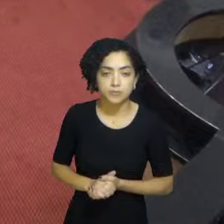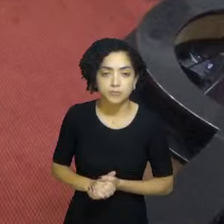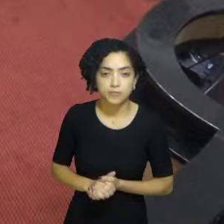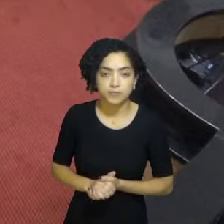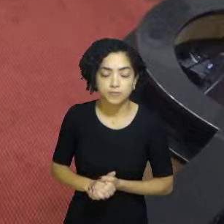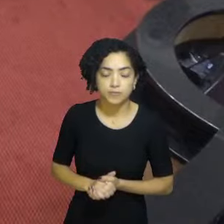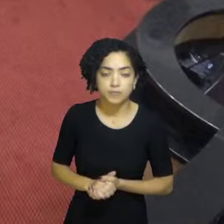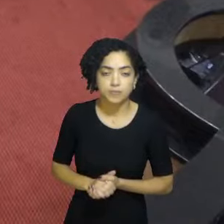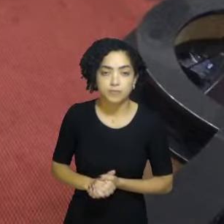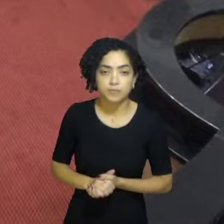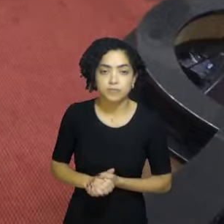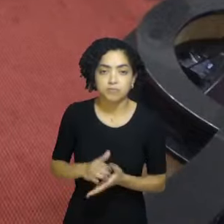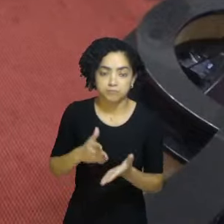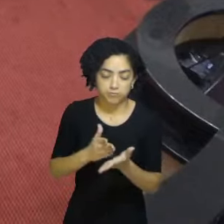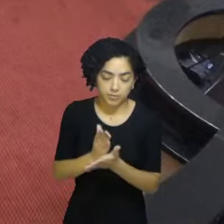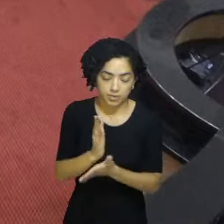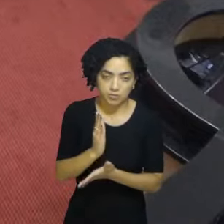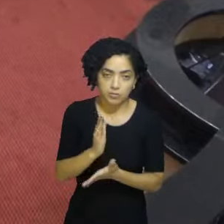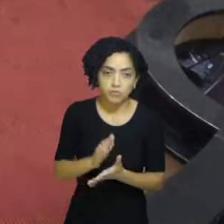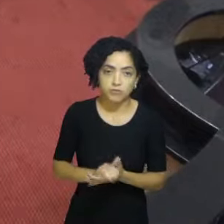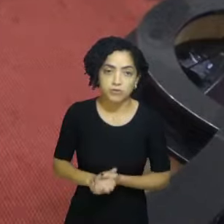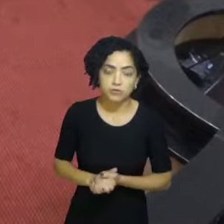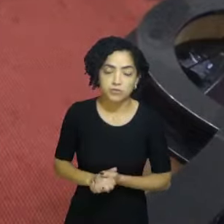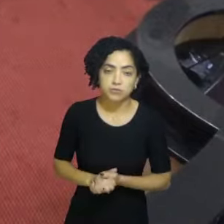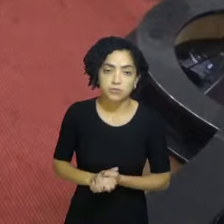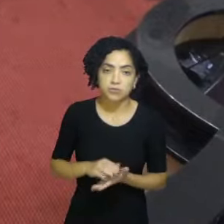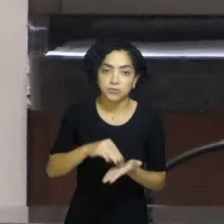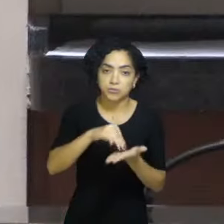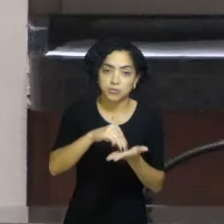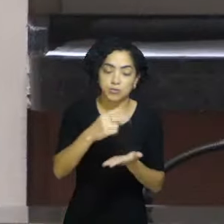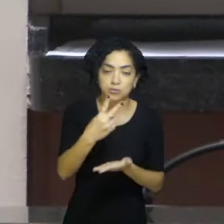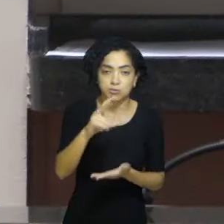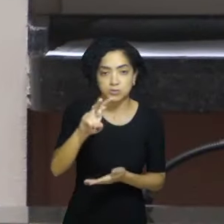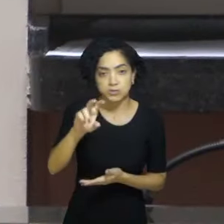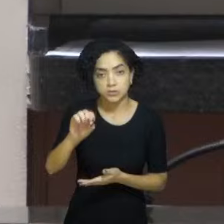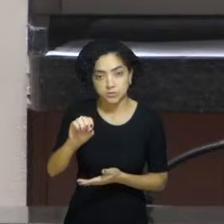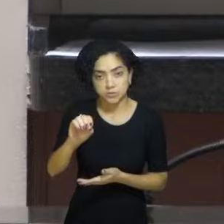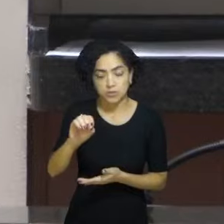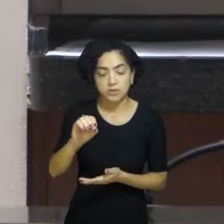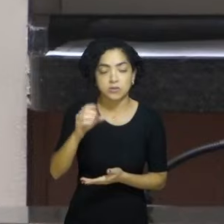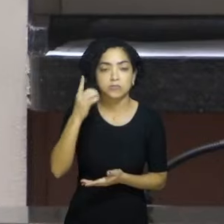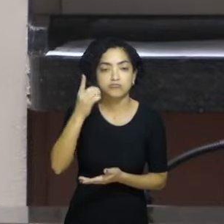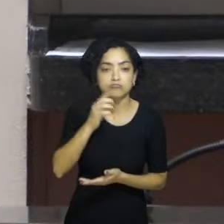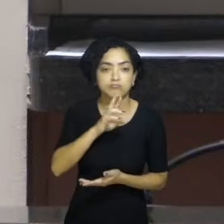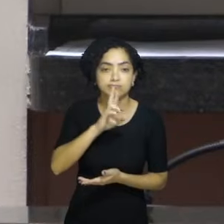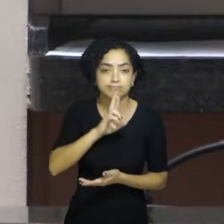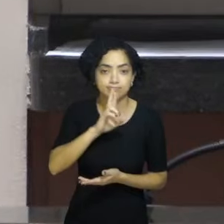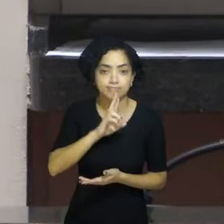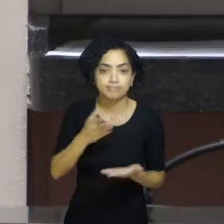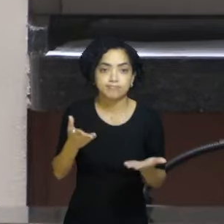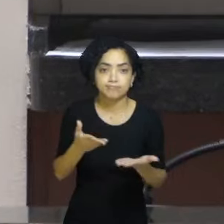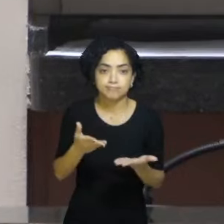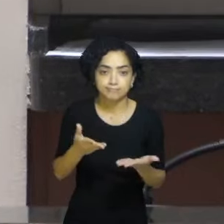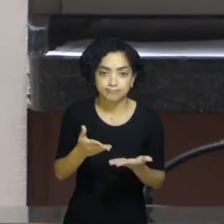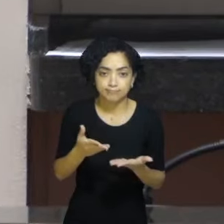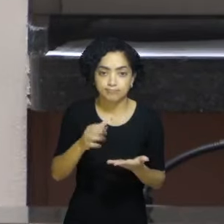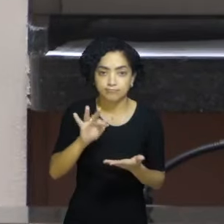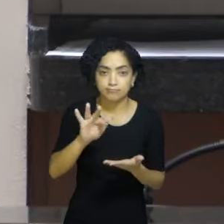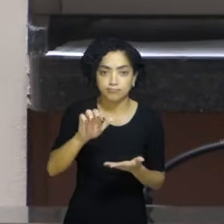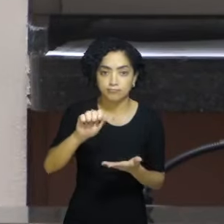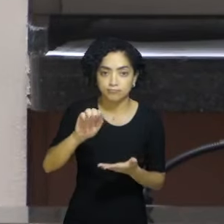encontram. Aprovado por unanimidade. Moção 250, autor deputado Rodrigo Minotto, manifestando ao senhor Fábio